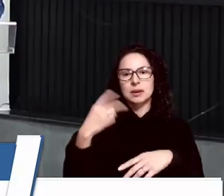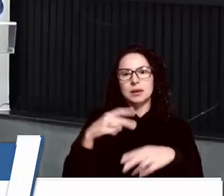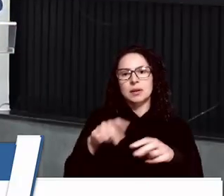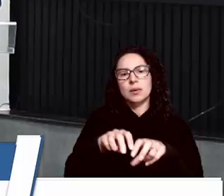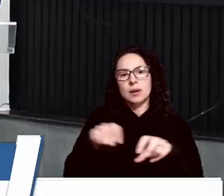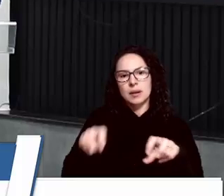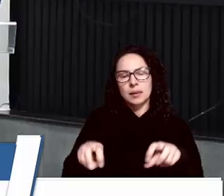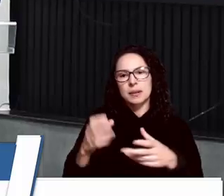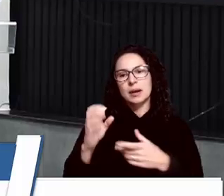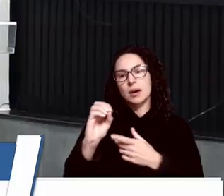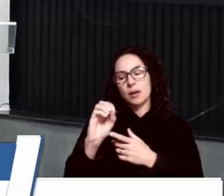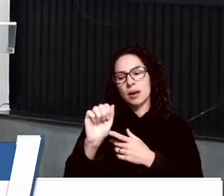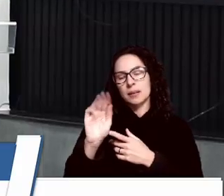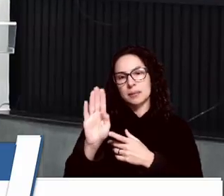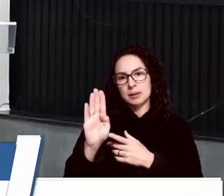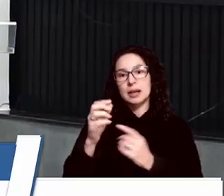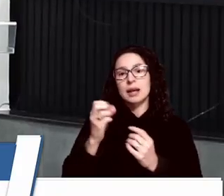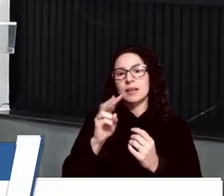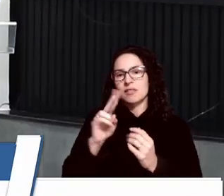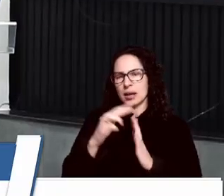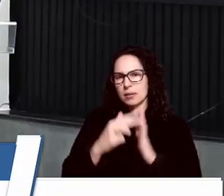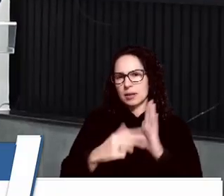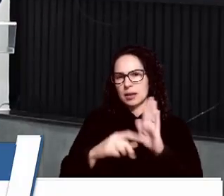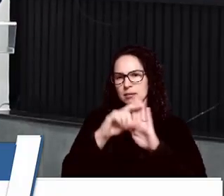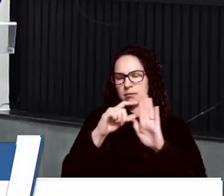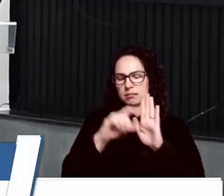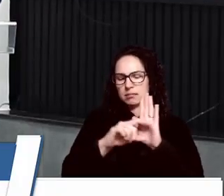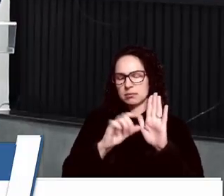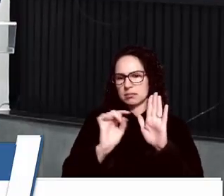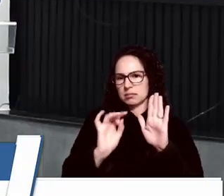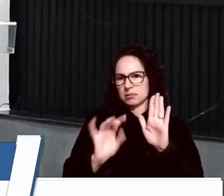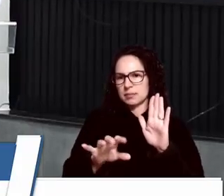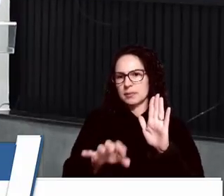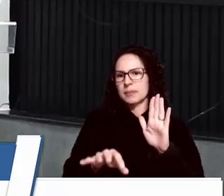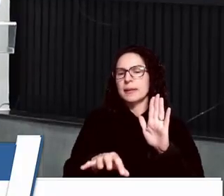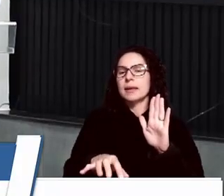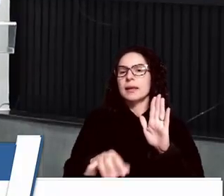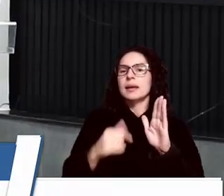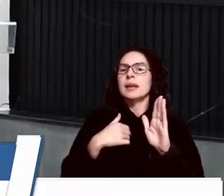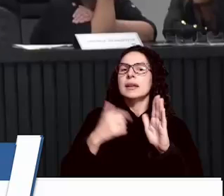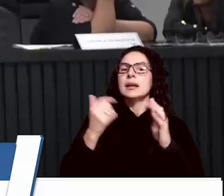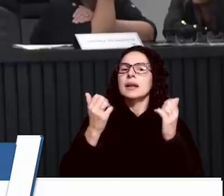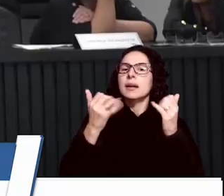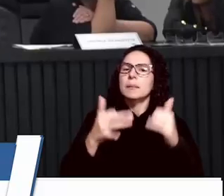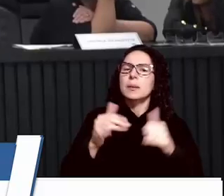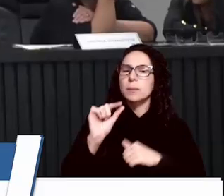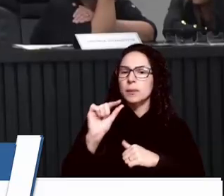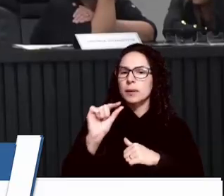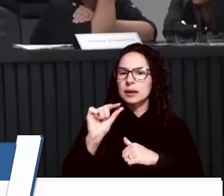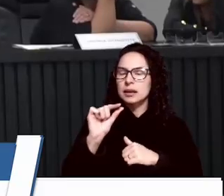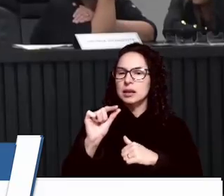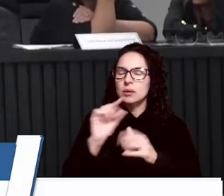OAB. Eu vou ler dois parágrafos da moção, presidente, que fala um pouco, né? Que dá uma